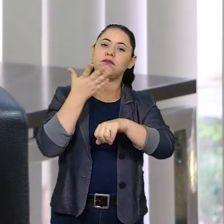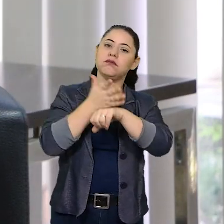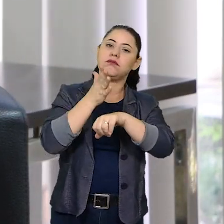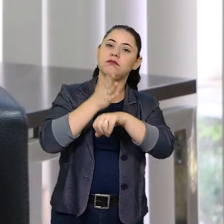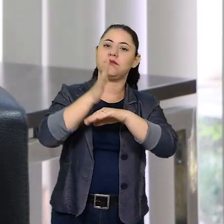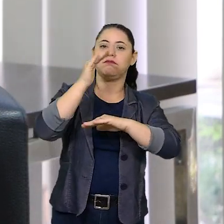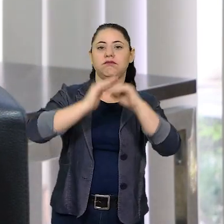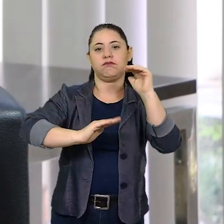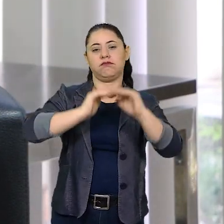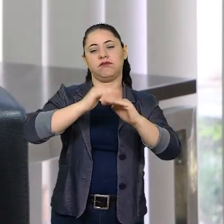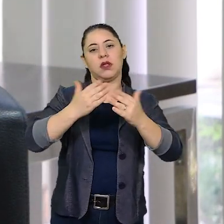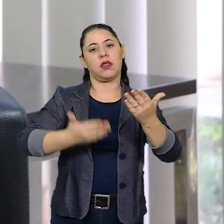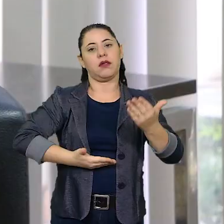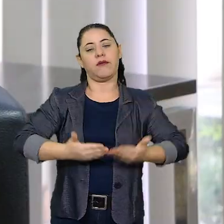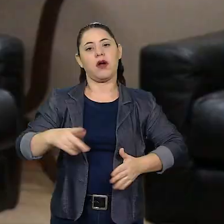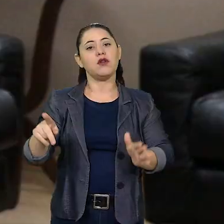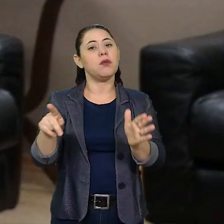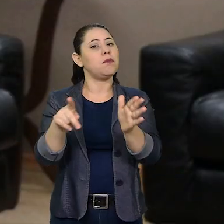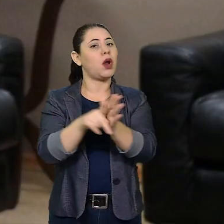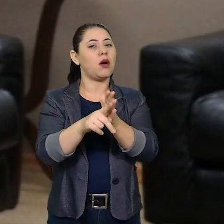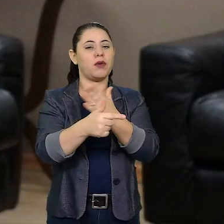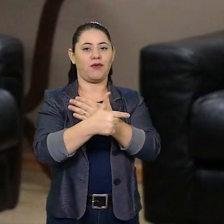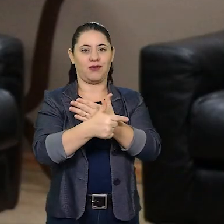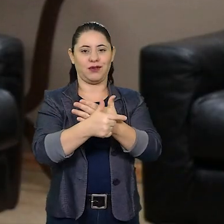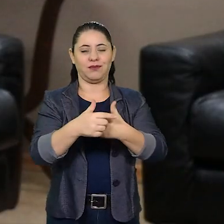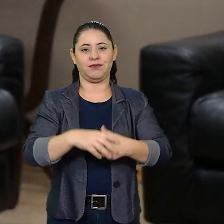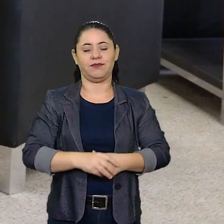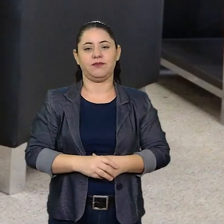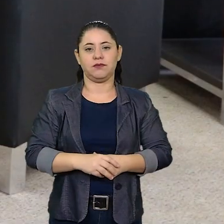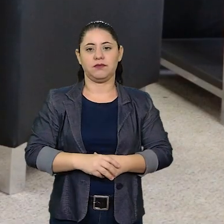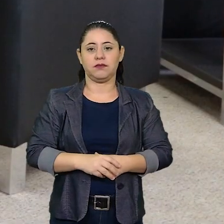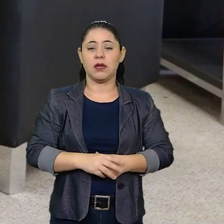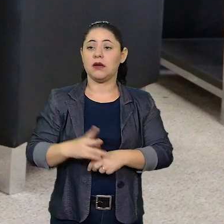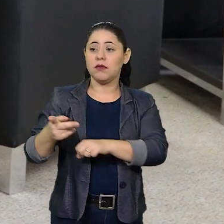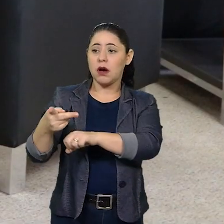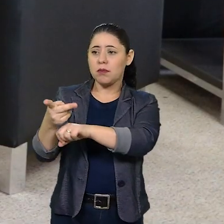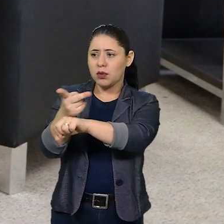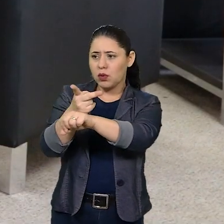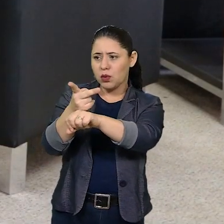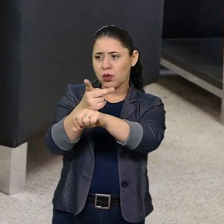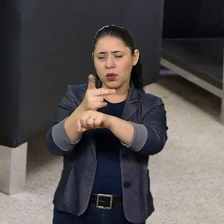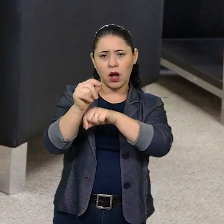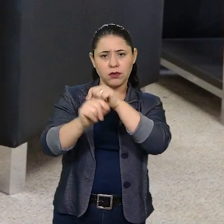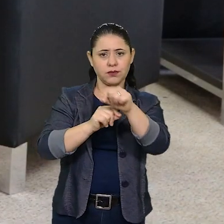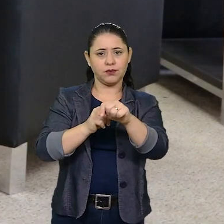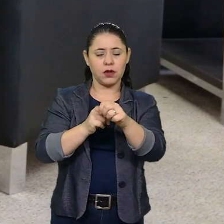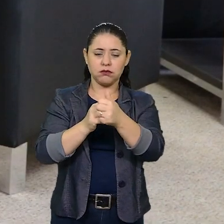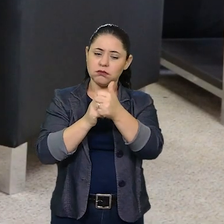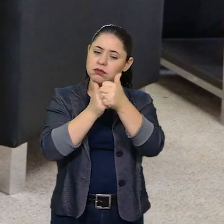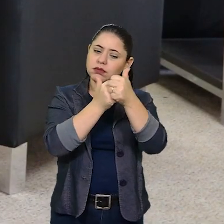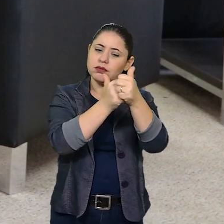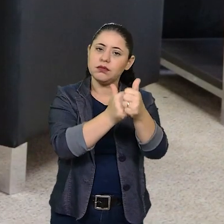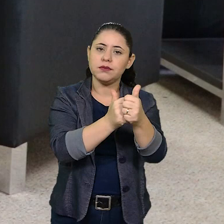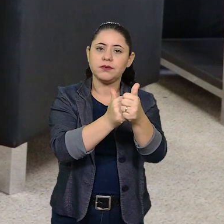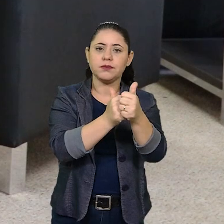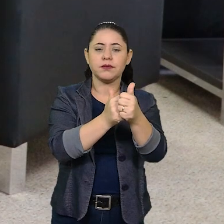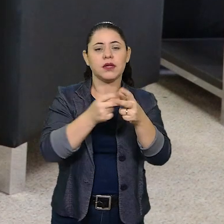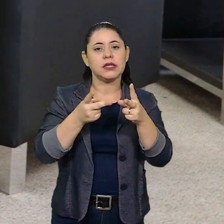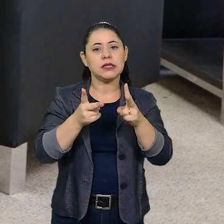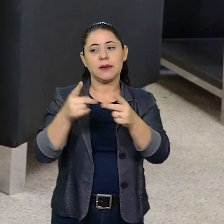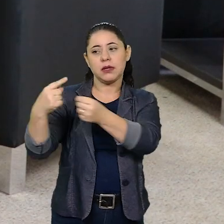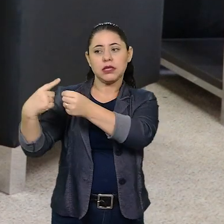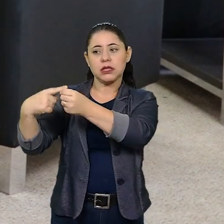trabalham diretamente com a capacitação e com o serviço propriamente dito. E com isso nós vamos procurar